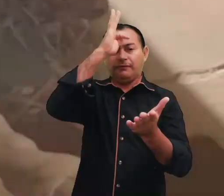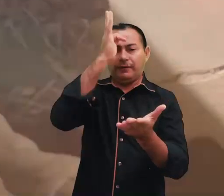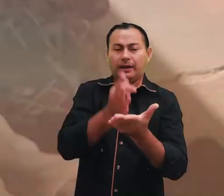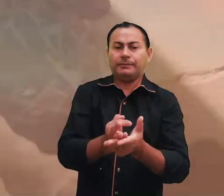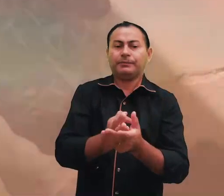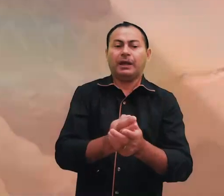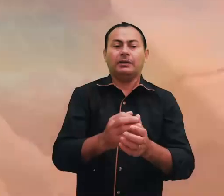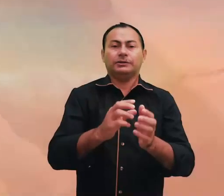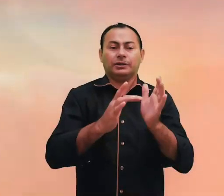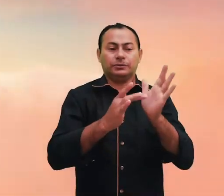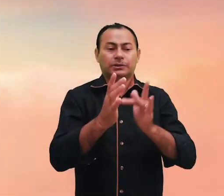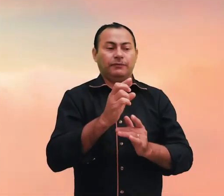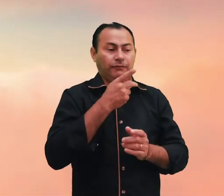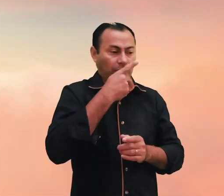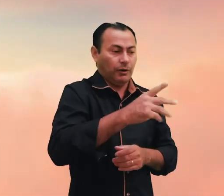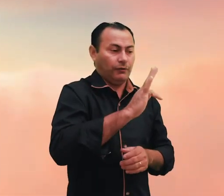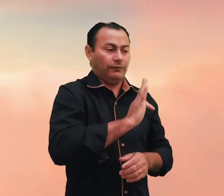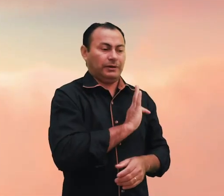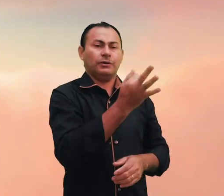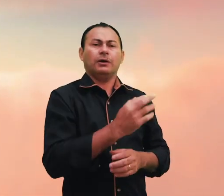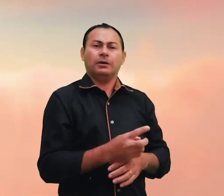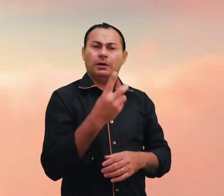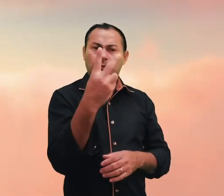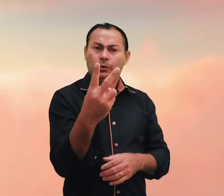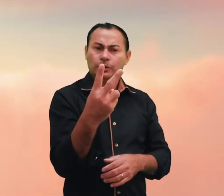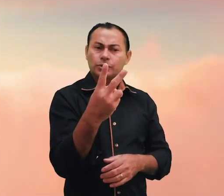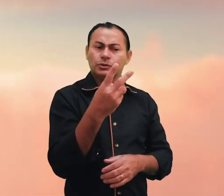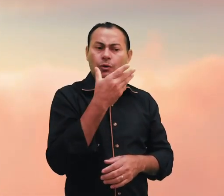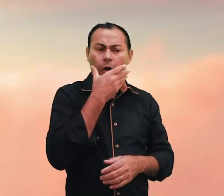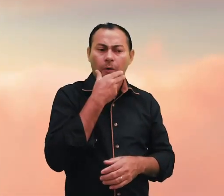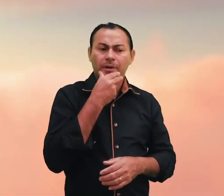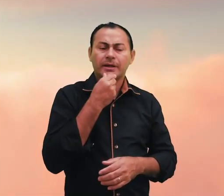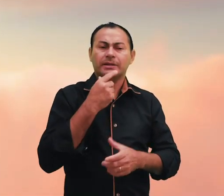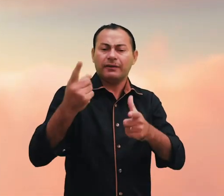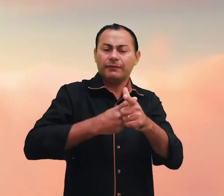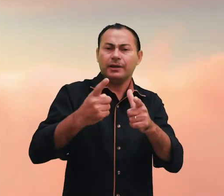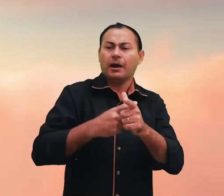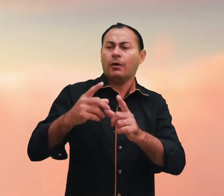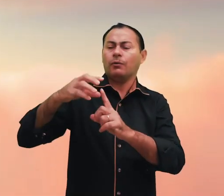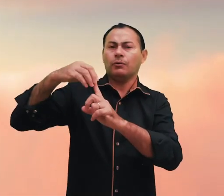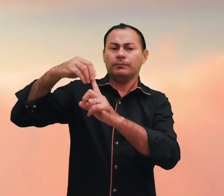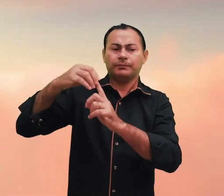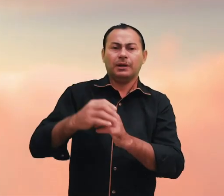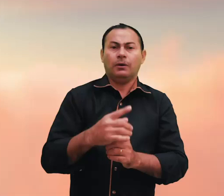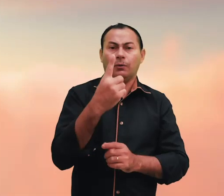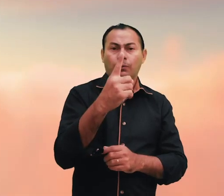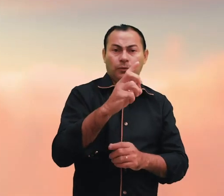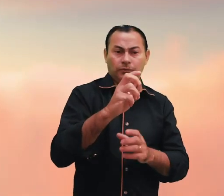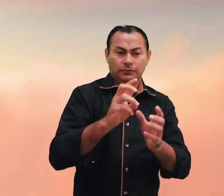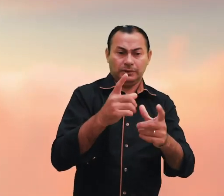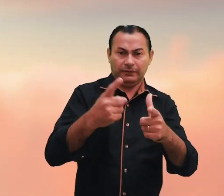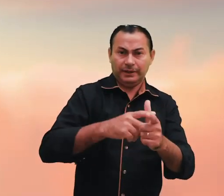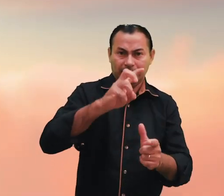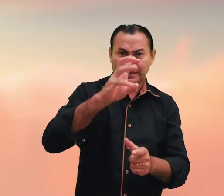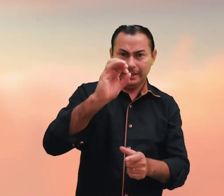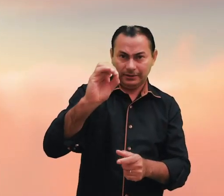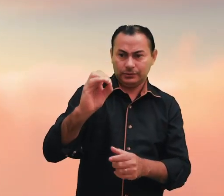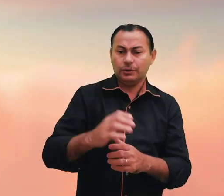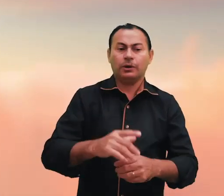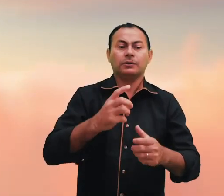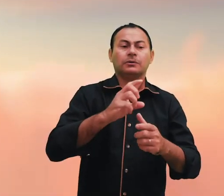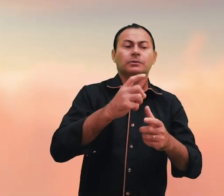Ele disse ao fariseu: 2 homens deviam ao certo credor. Um lhe devia 500 denários e o outro